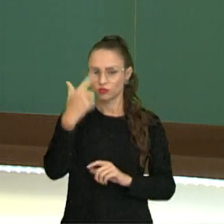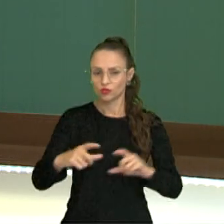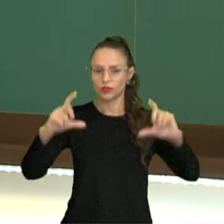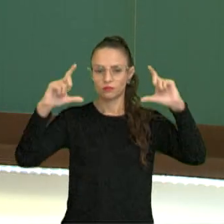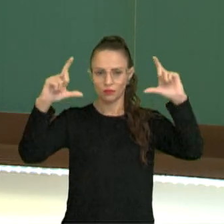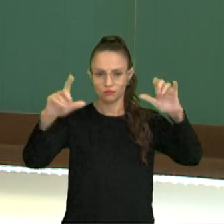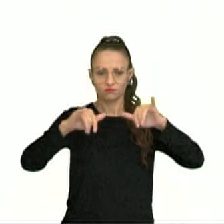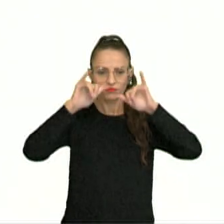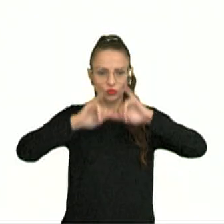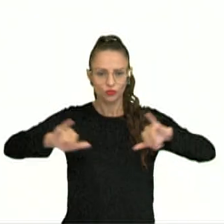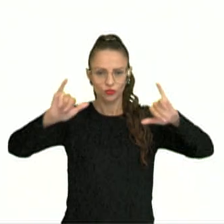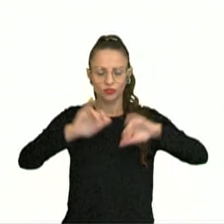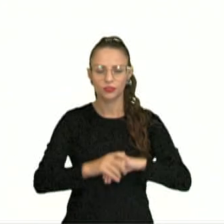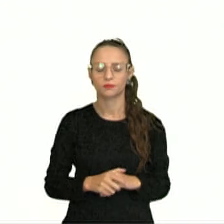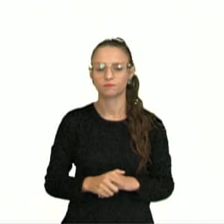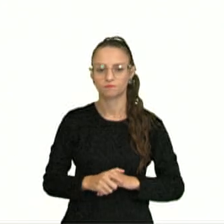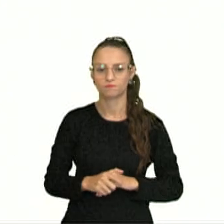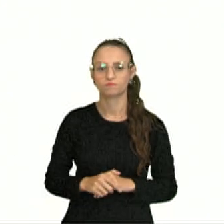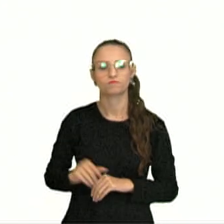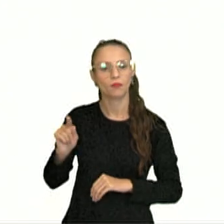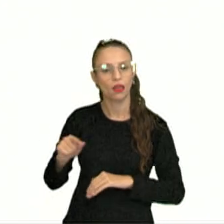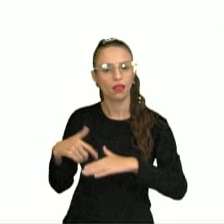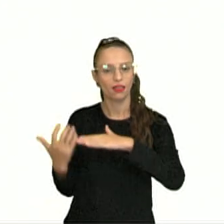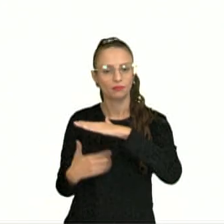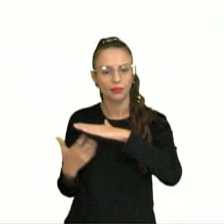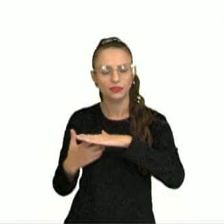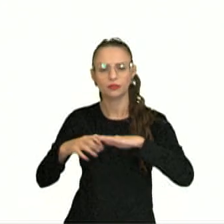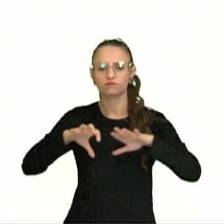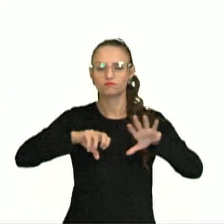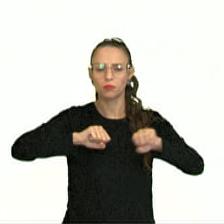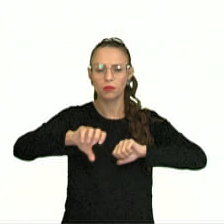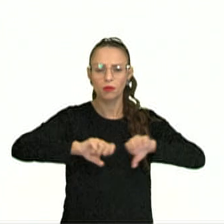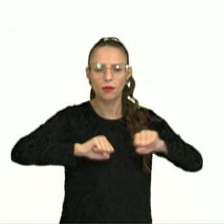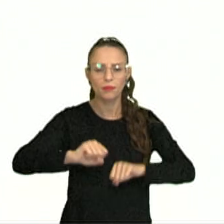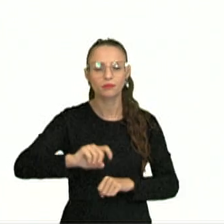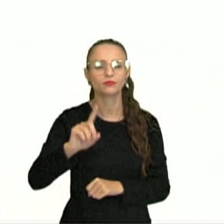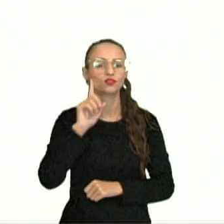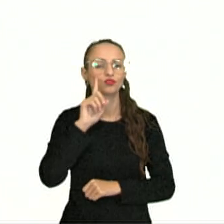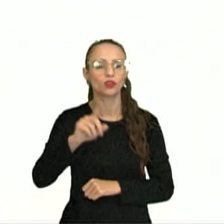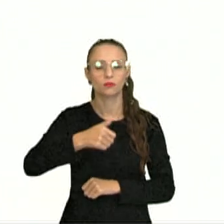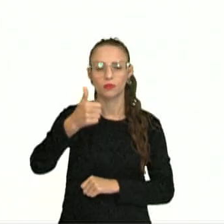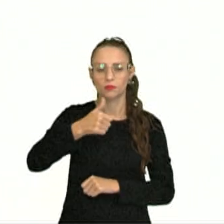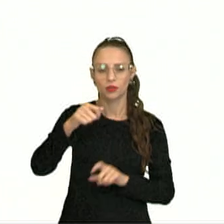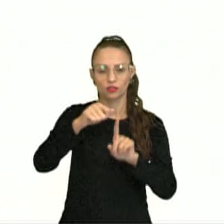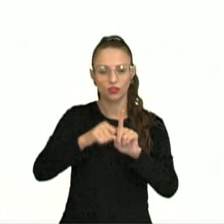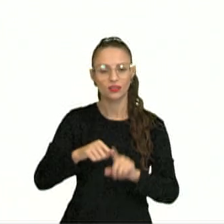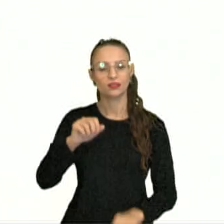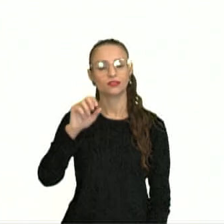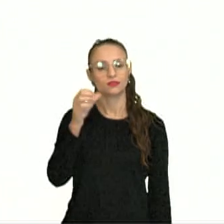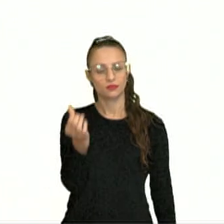nossa notícia. A Conlurb recolheu no primeiro dia do ano